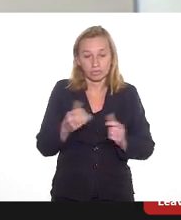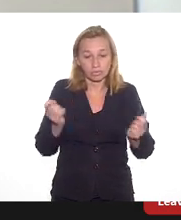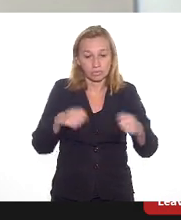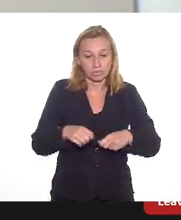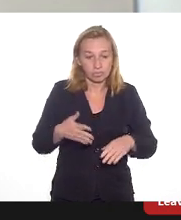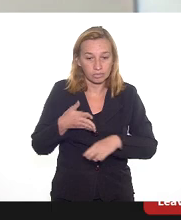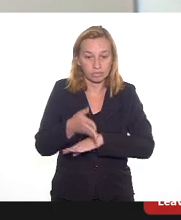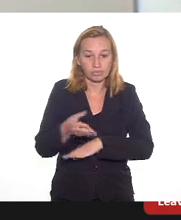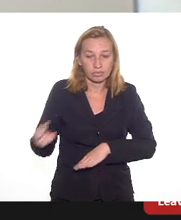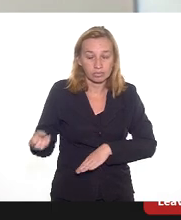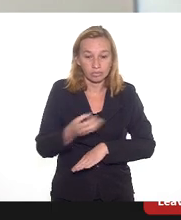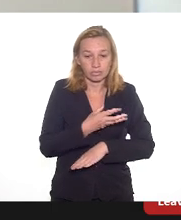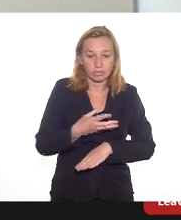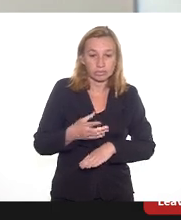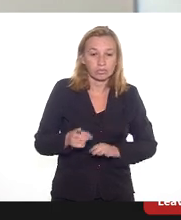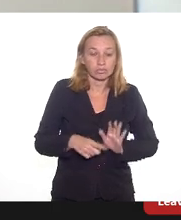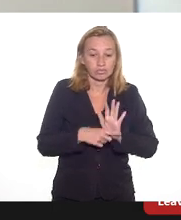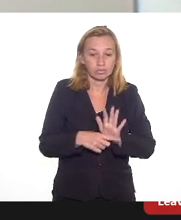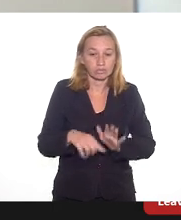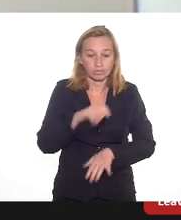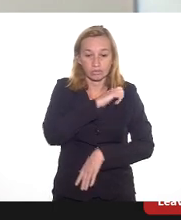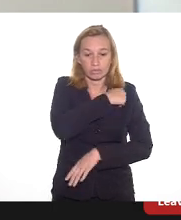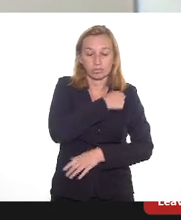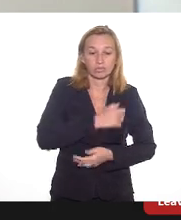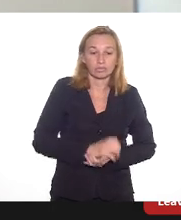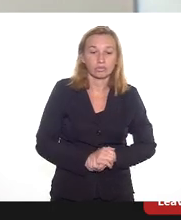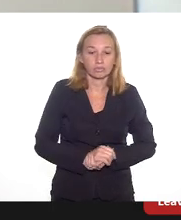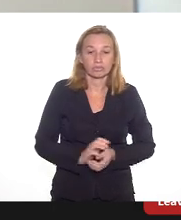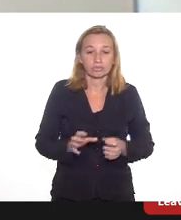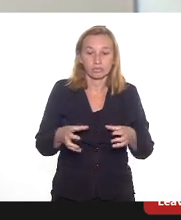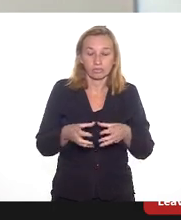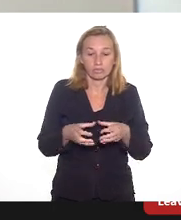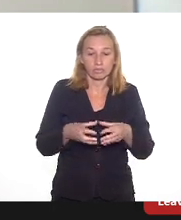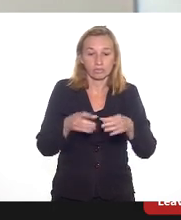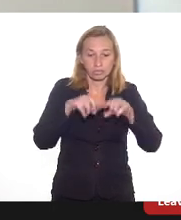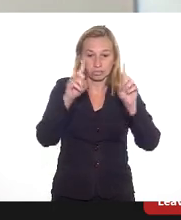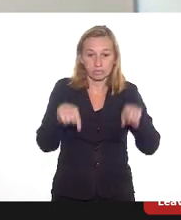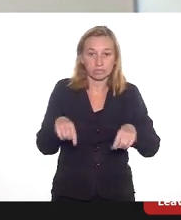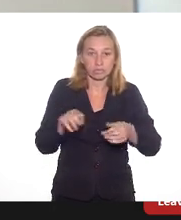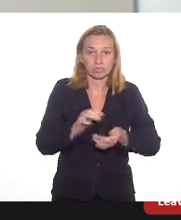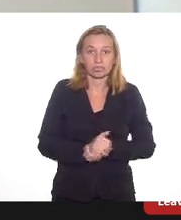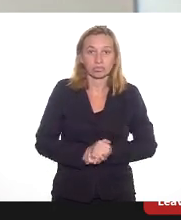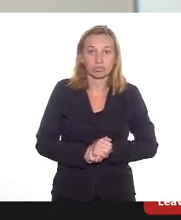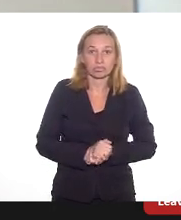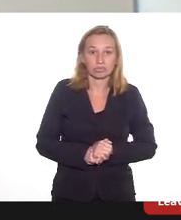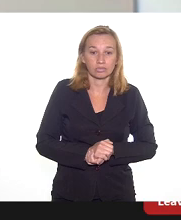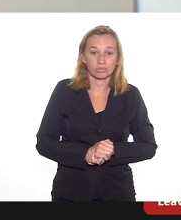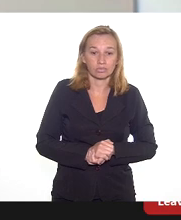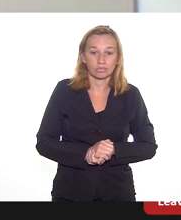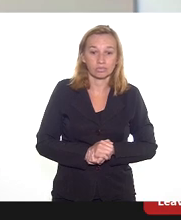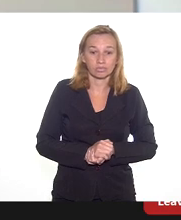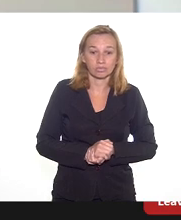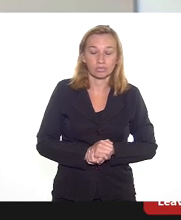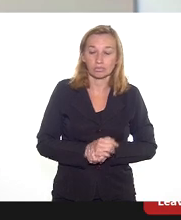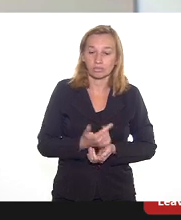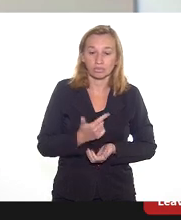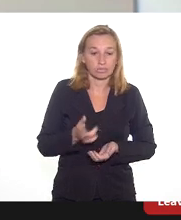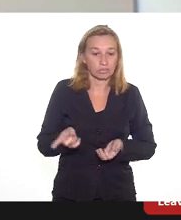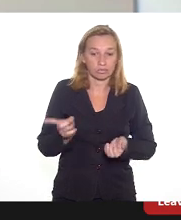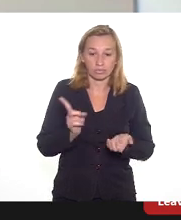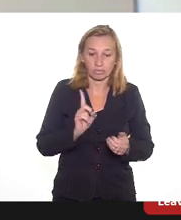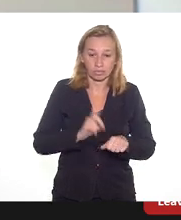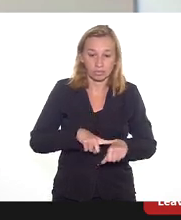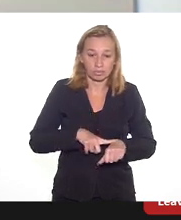entrada no novo regime de recuperação fiscal. Se a comissão de servidores, né, não dispuser de agenda para isso, nós